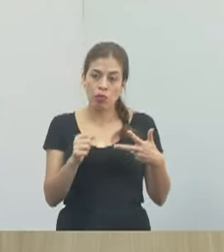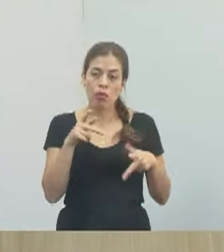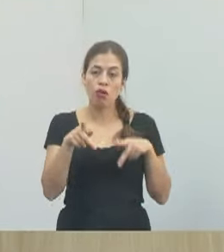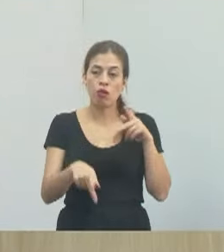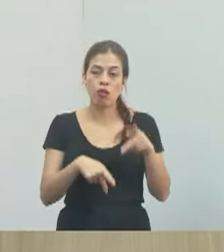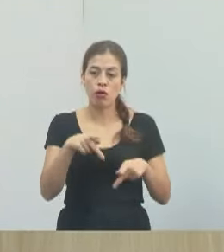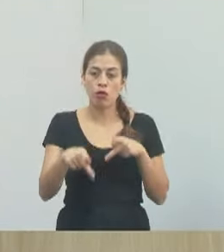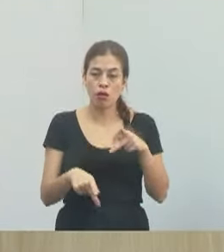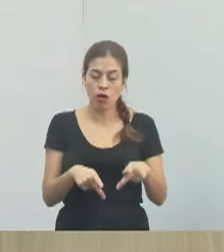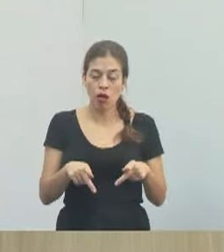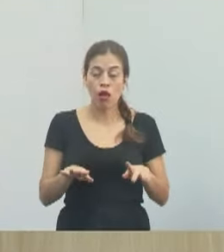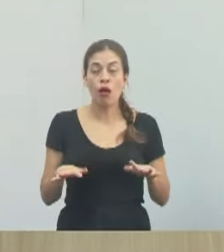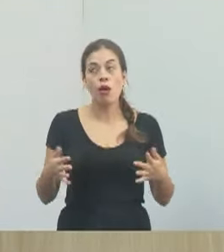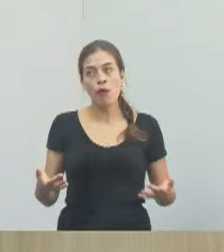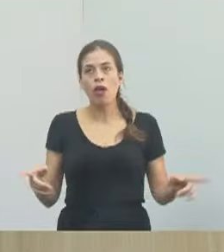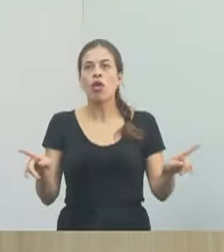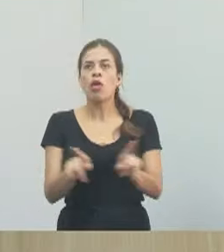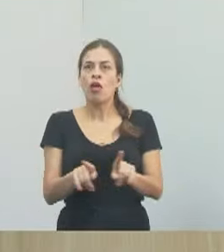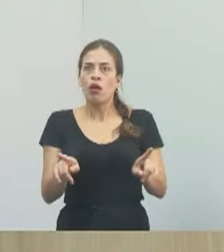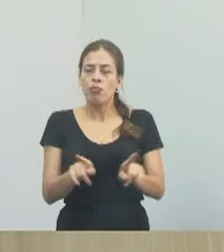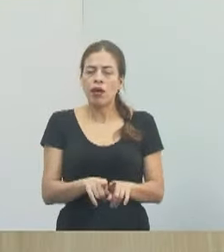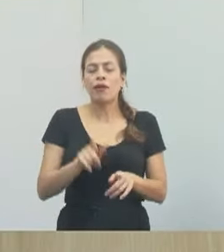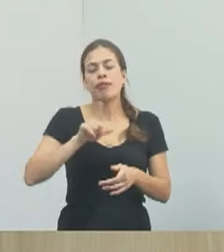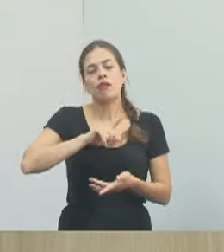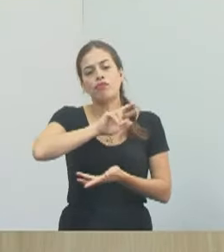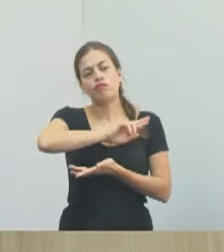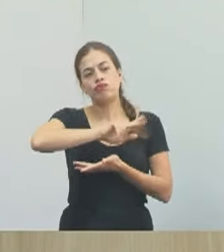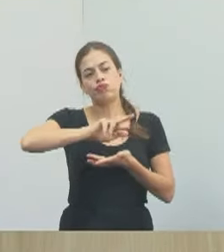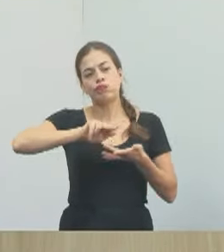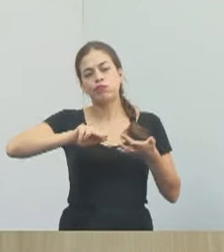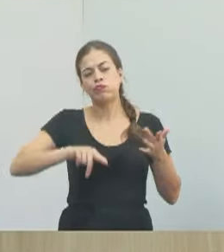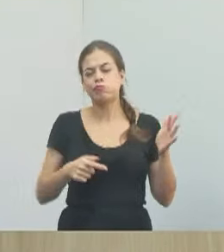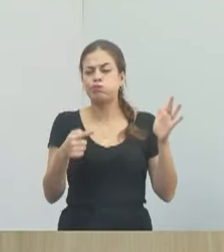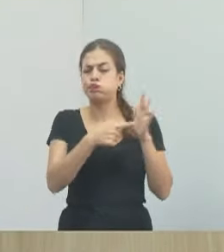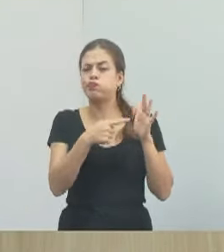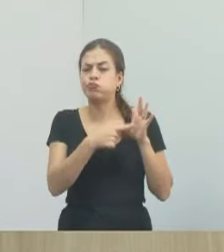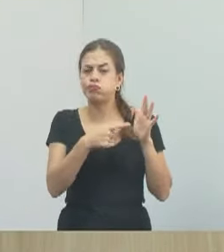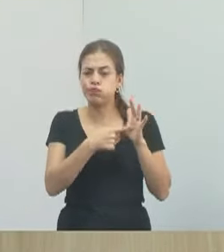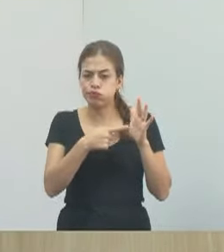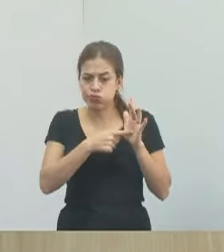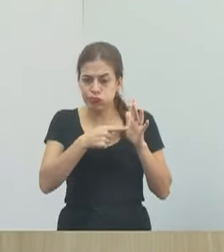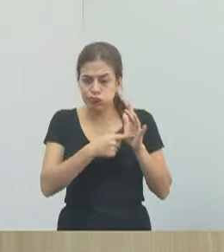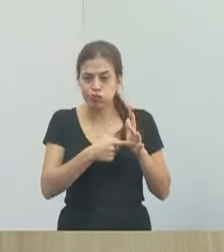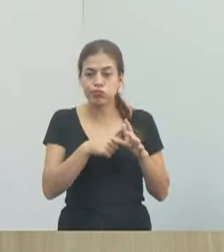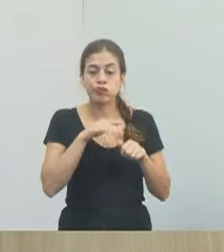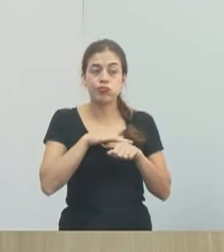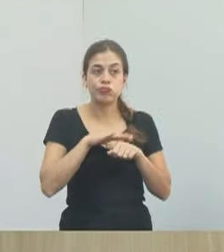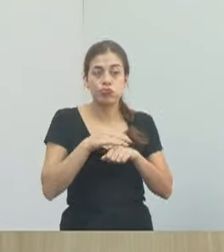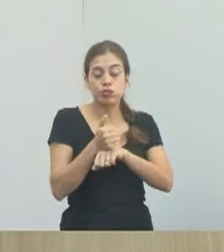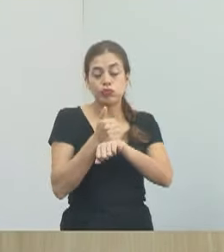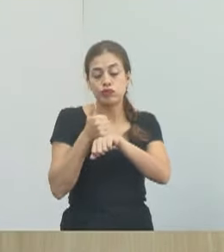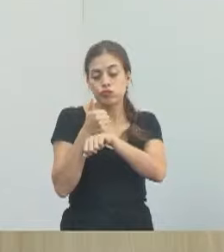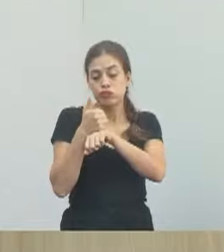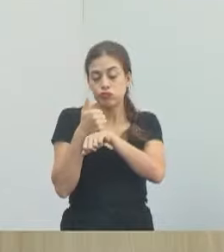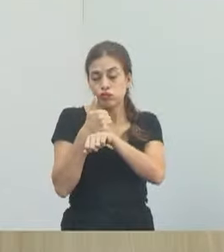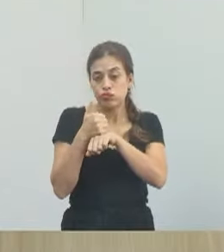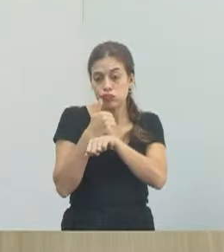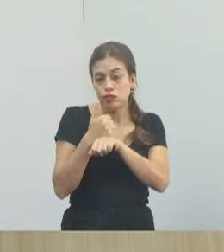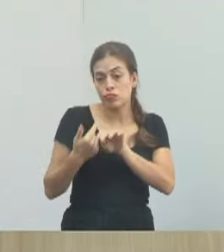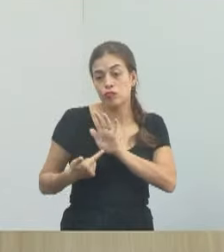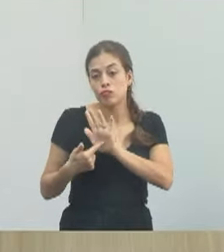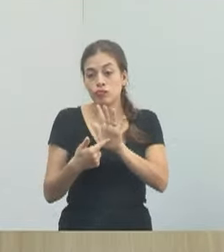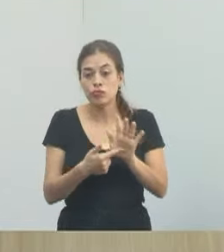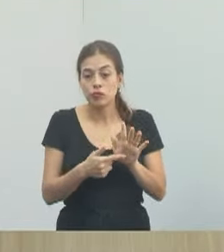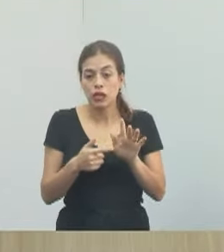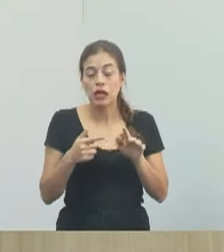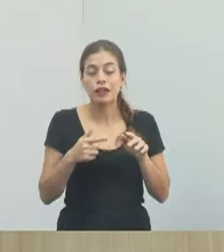população e considerando as diversas denúncias realizados poros profissionais relatando a falta